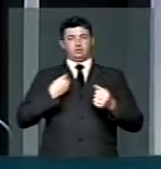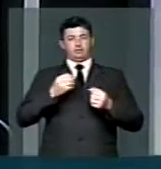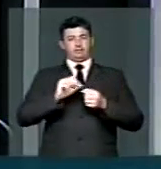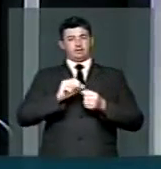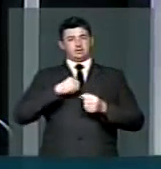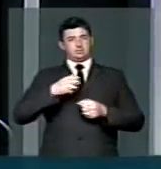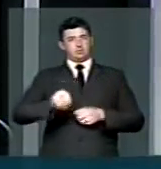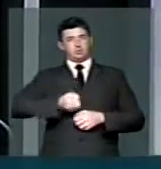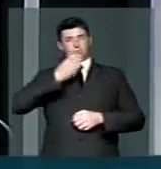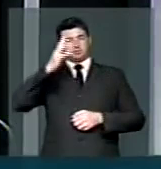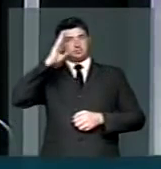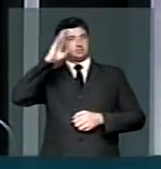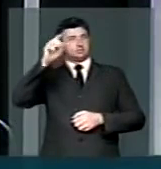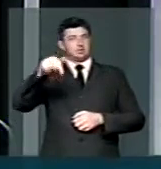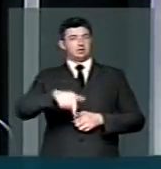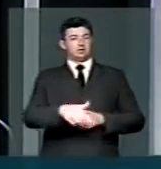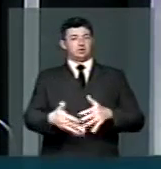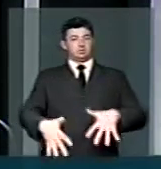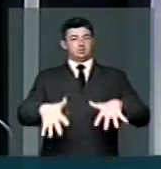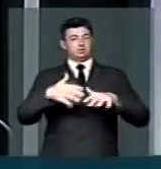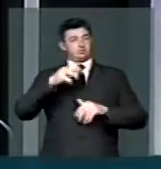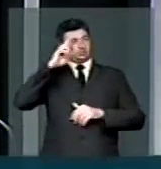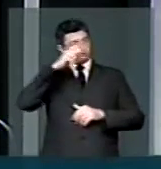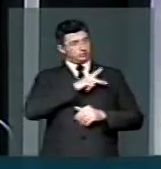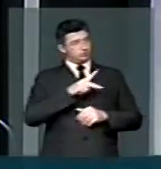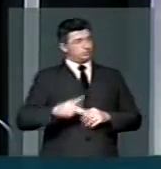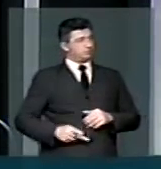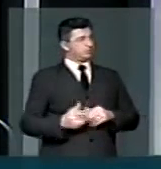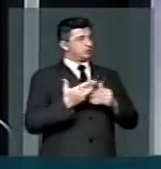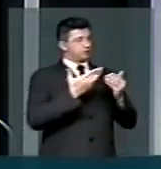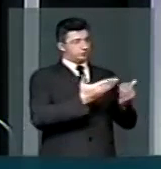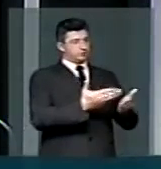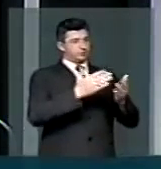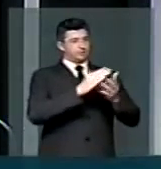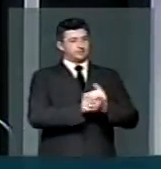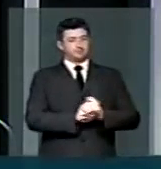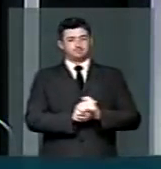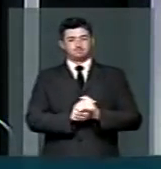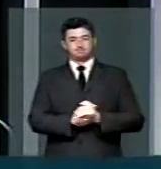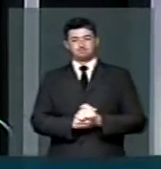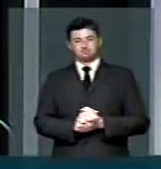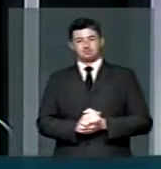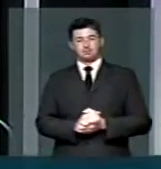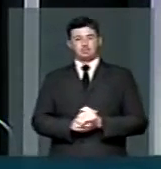meu grande expediente numa sessão presidida por Vossa Excelência.